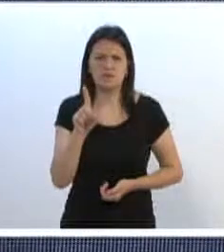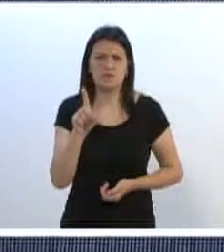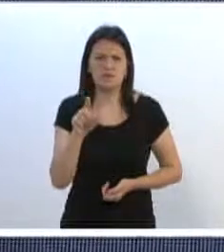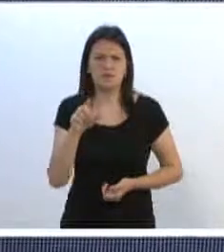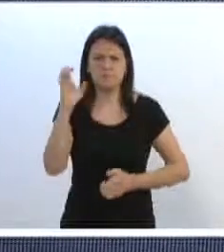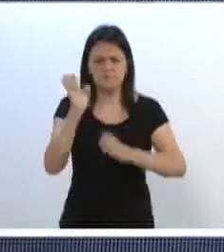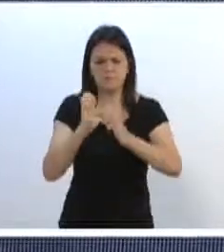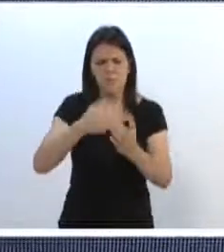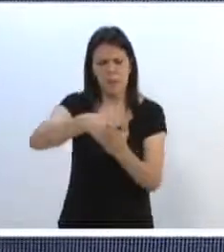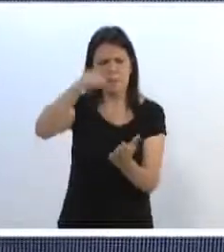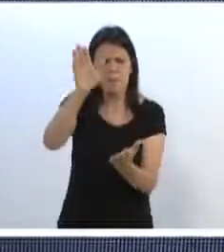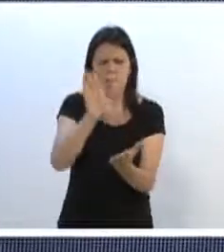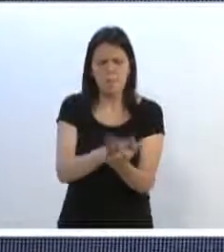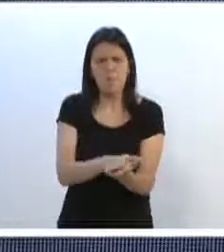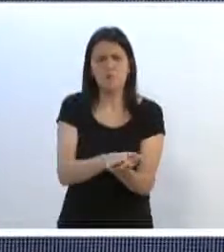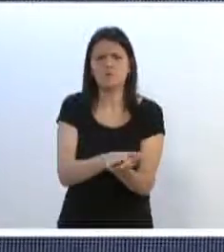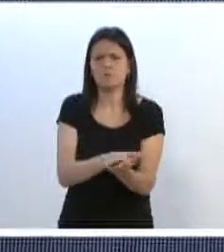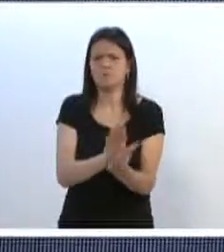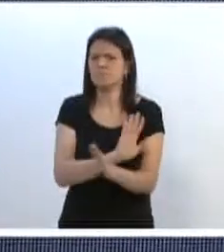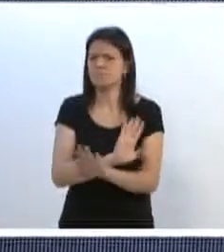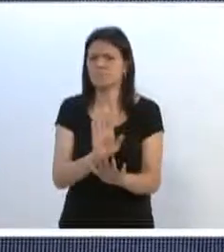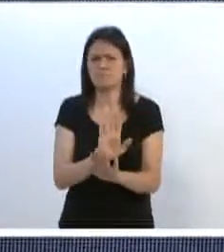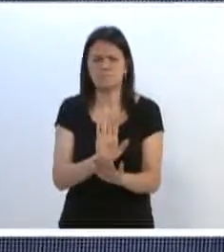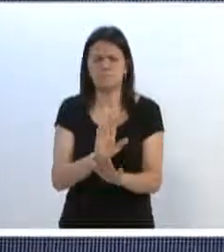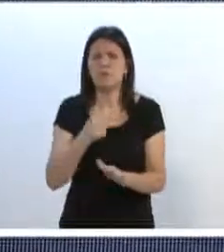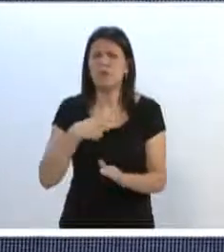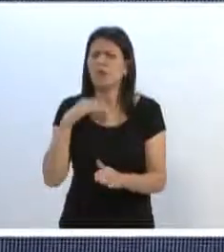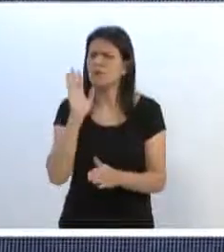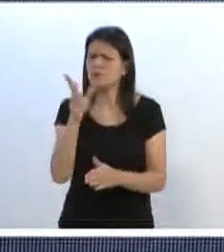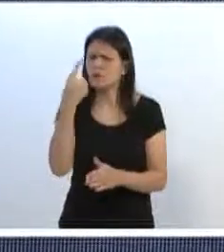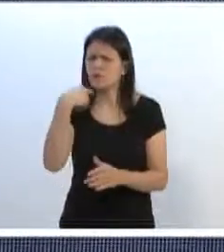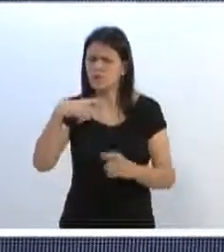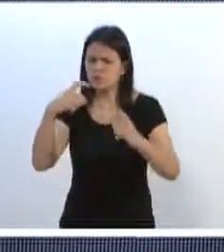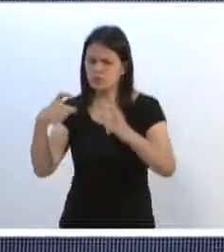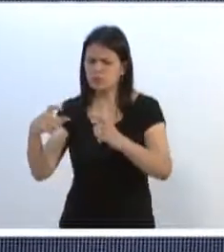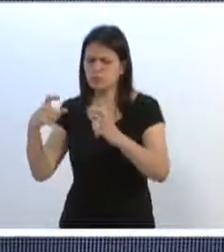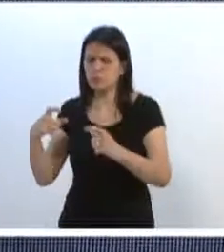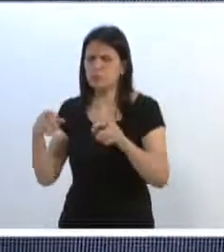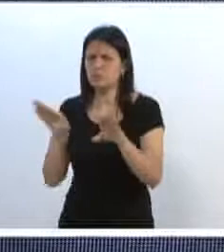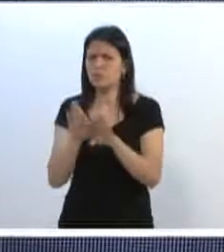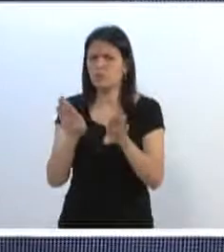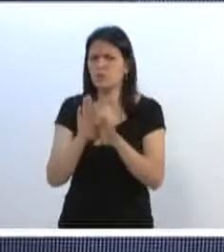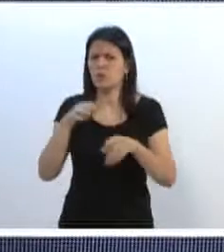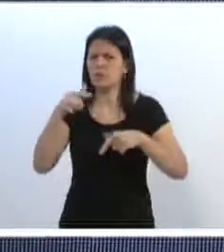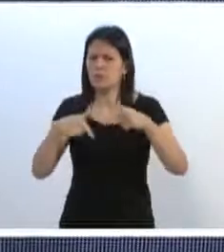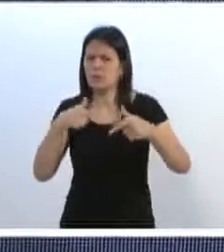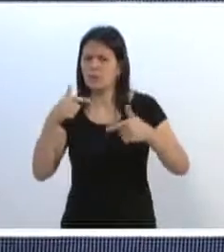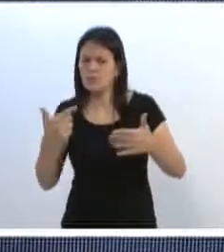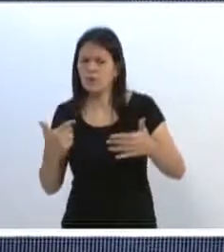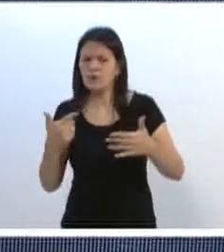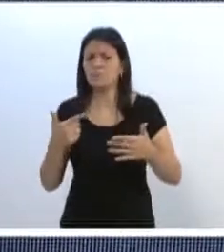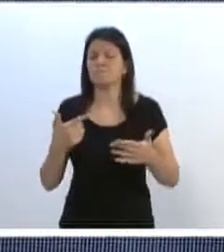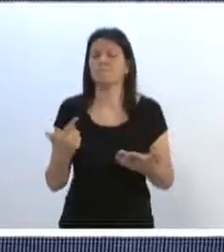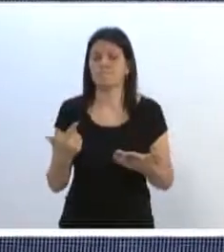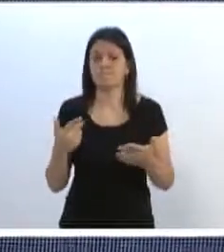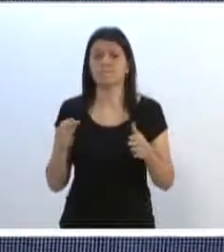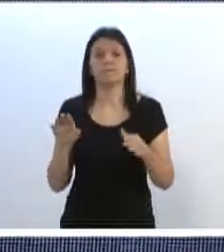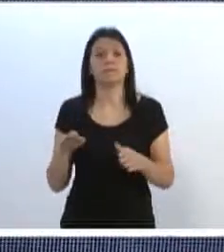Eu tive em alguns estabelecimentos, em alguns corredores de serviço,